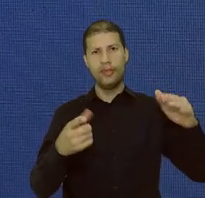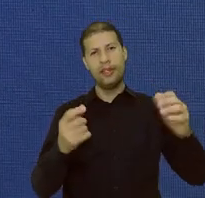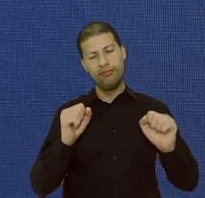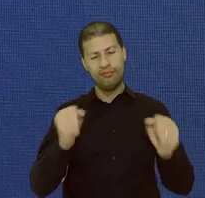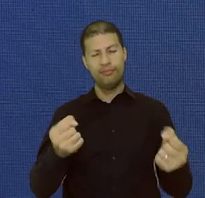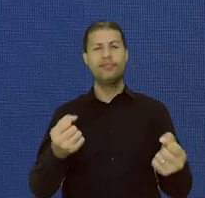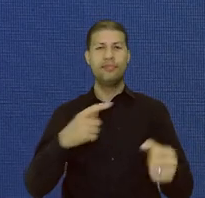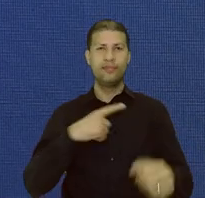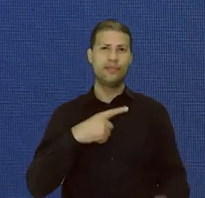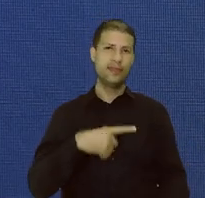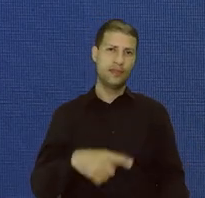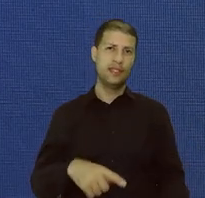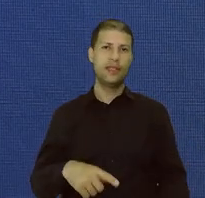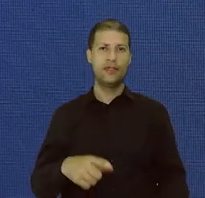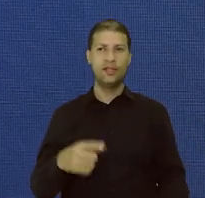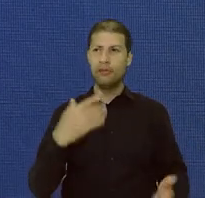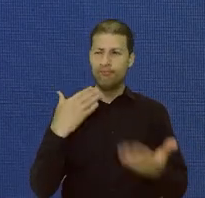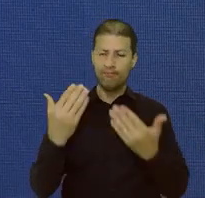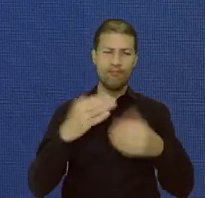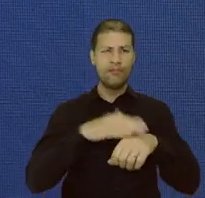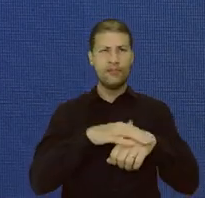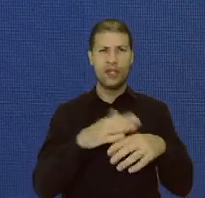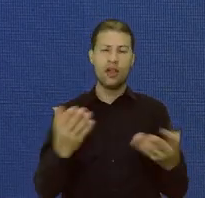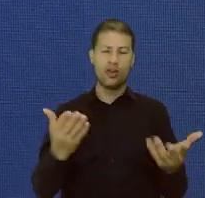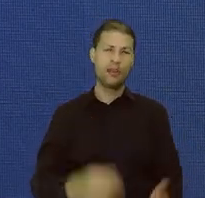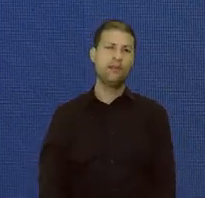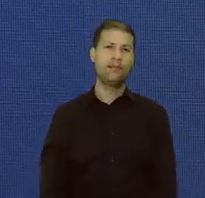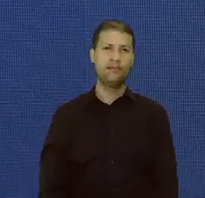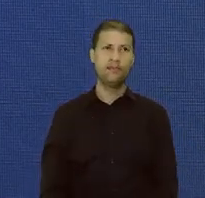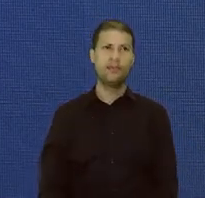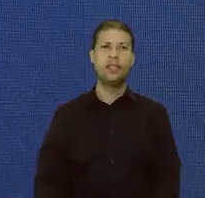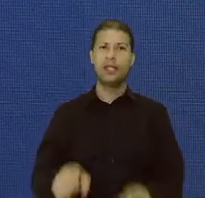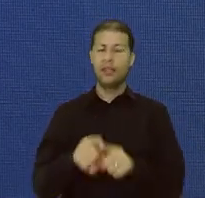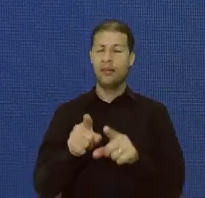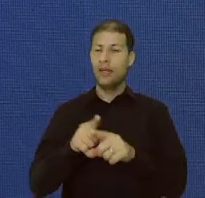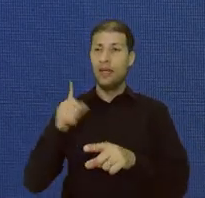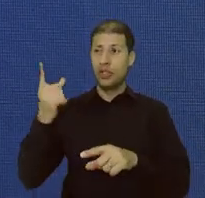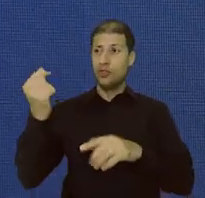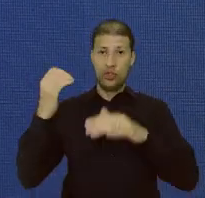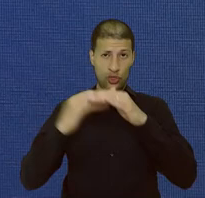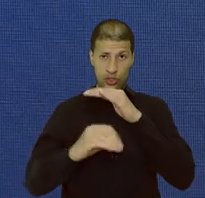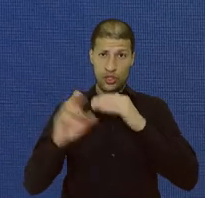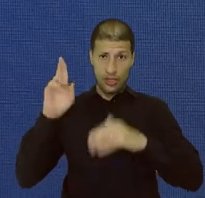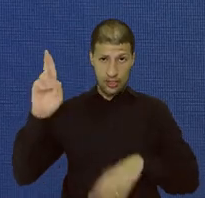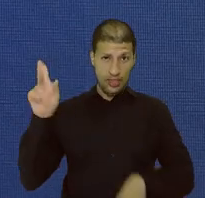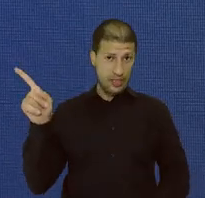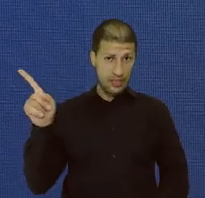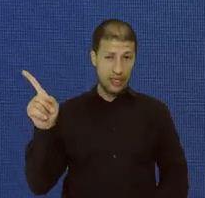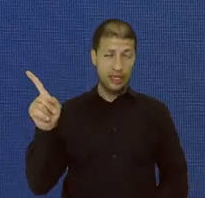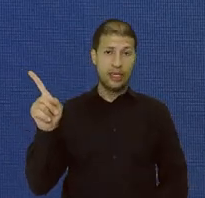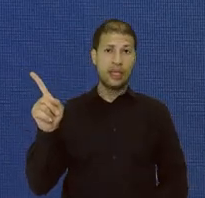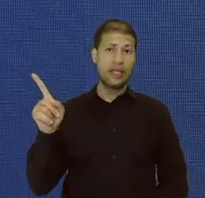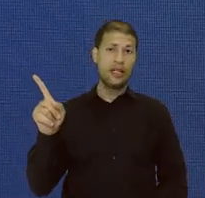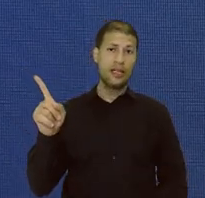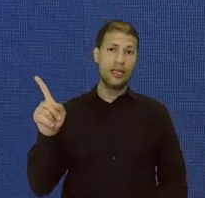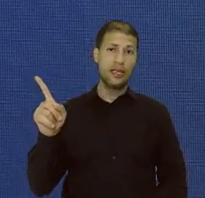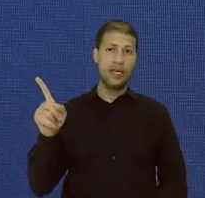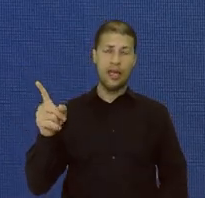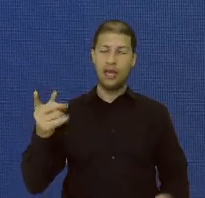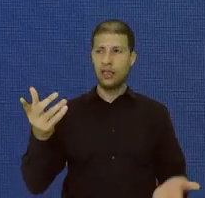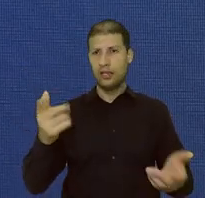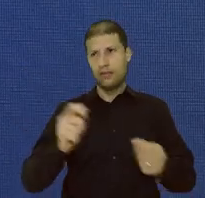fazer esse diálogos agora com os investidores e com os investidores eu acho que é o que a gente está fazendo